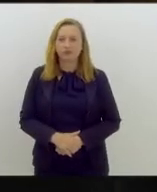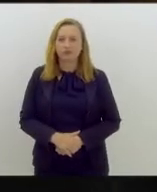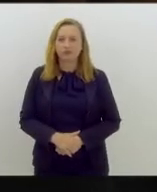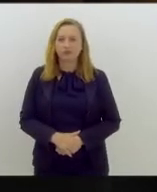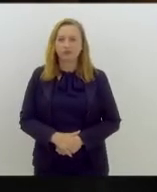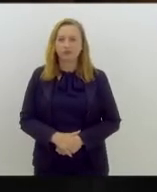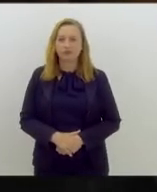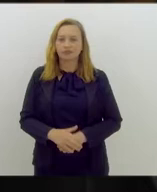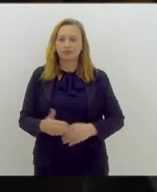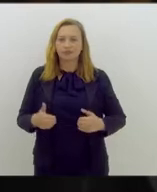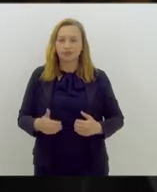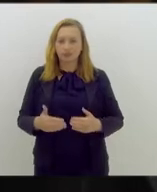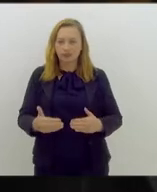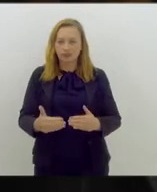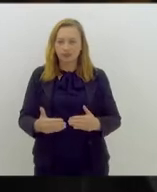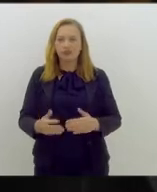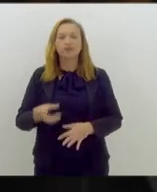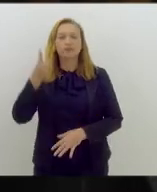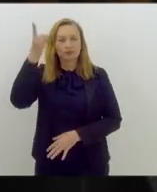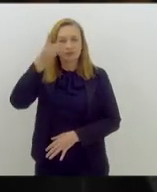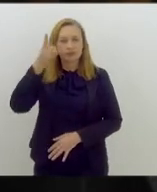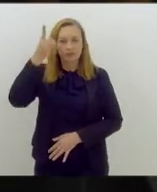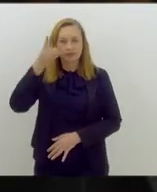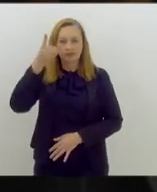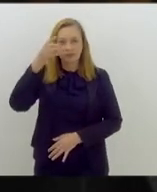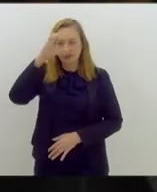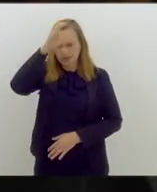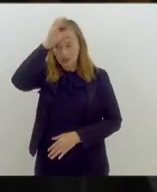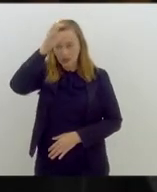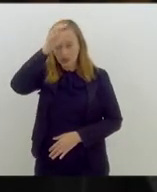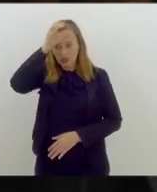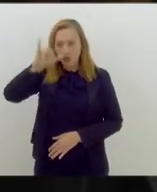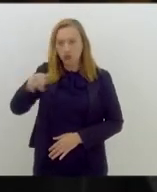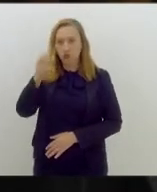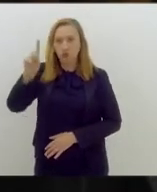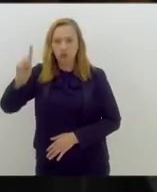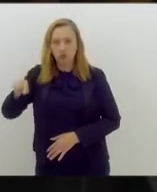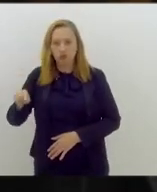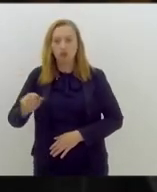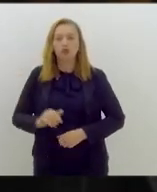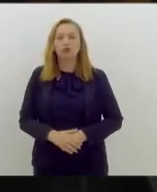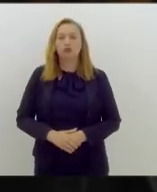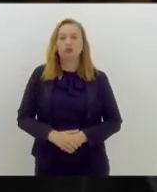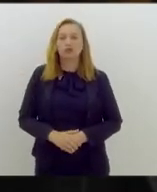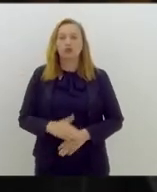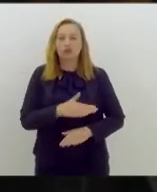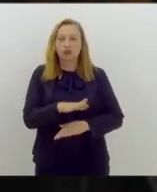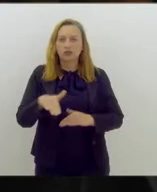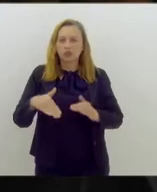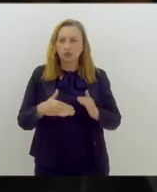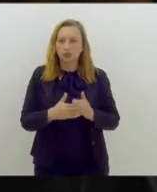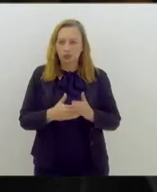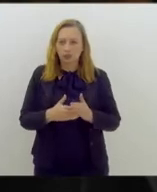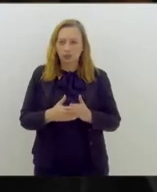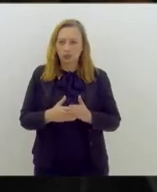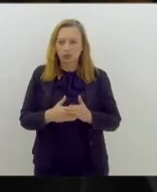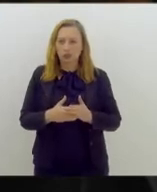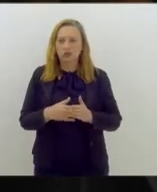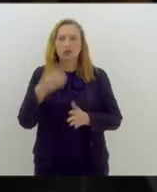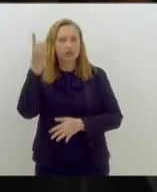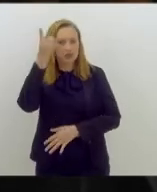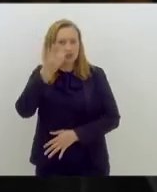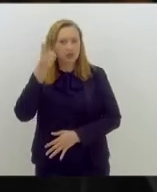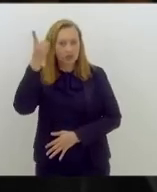do expediente Inicial deputada tia Ju senhoras e senhores deputados